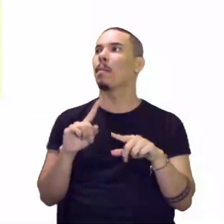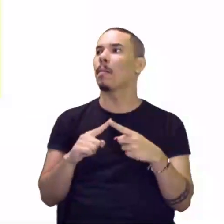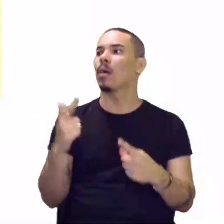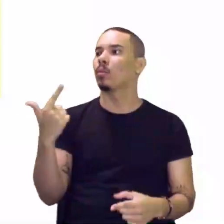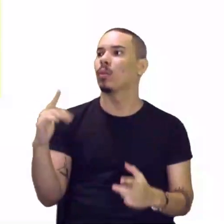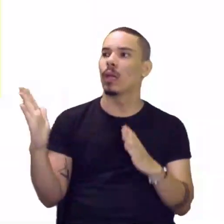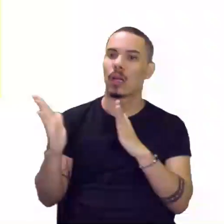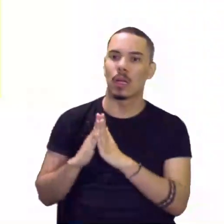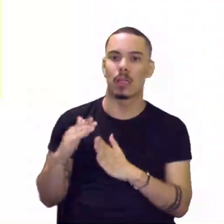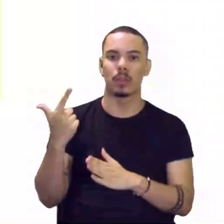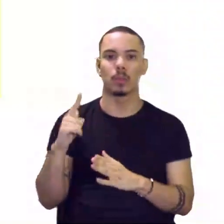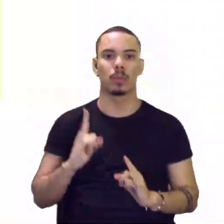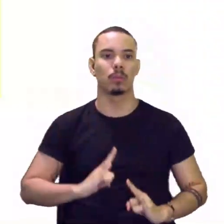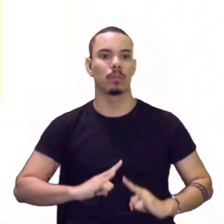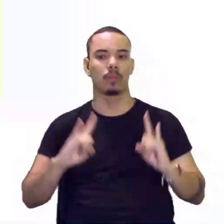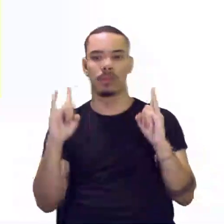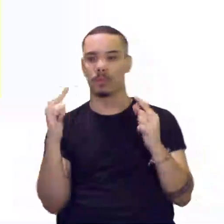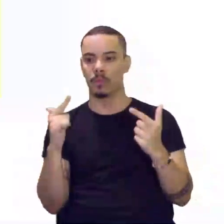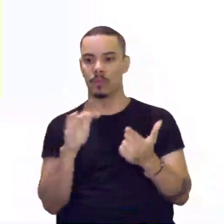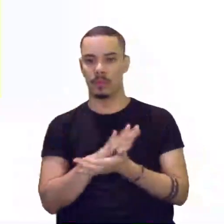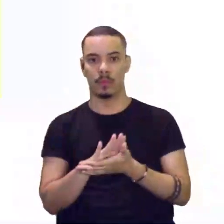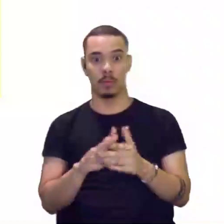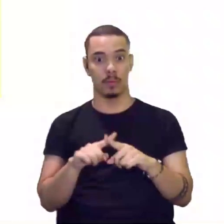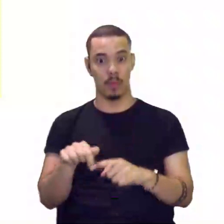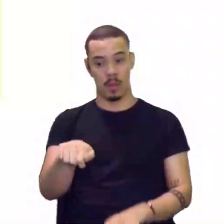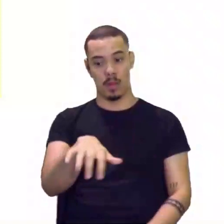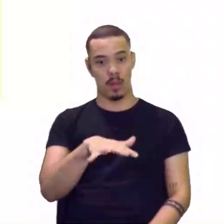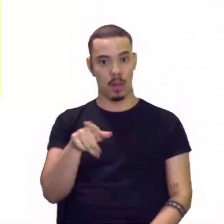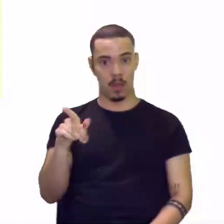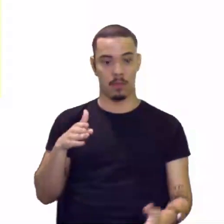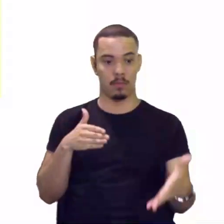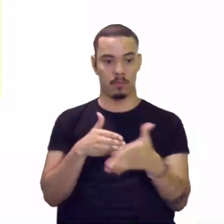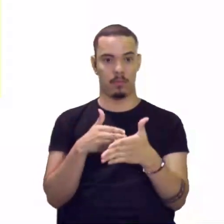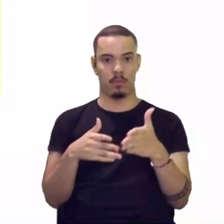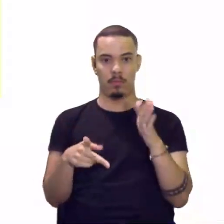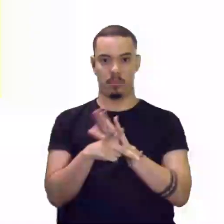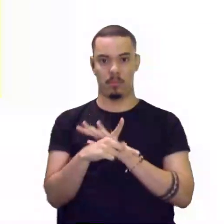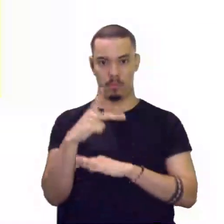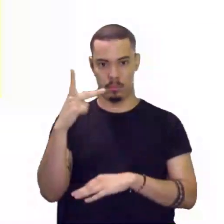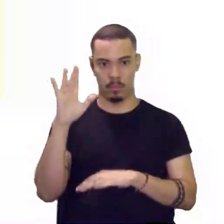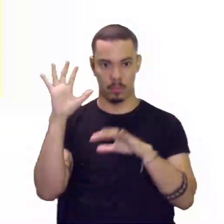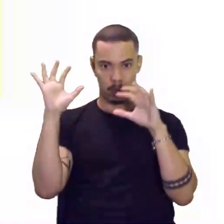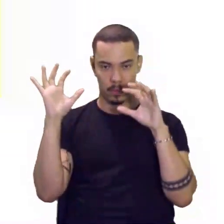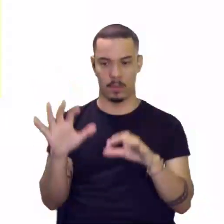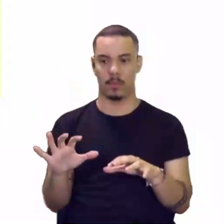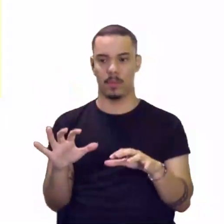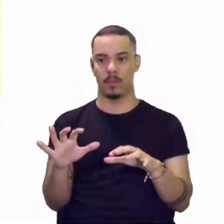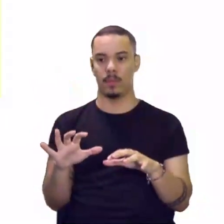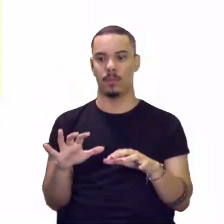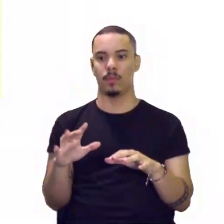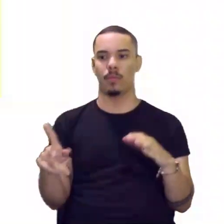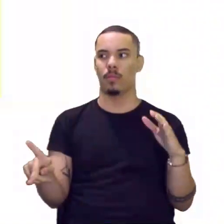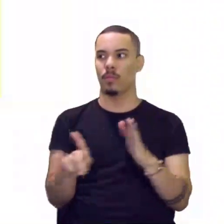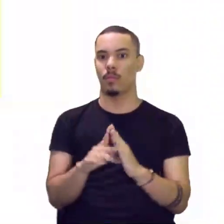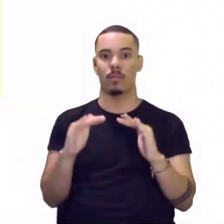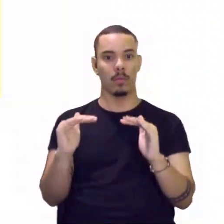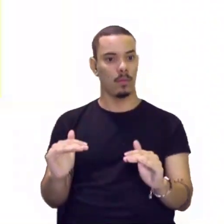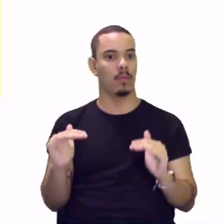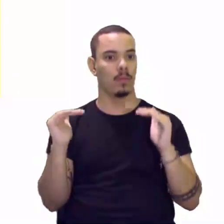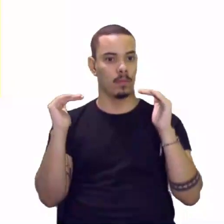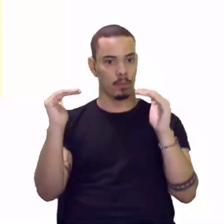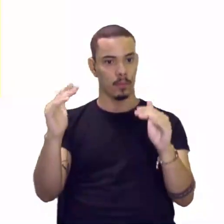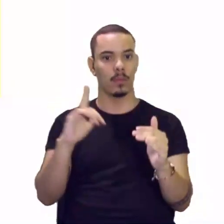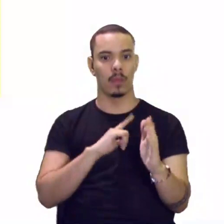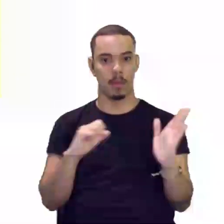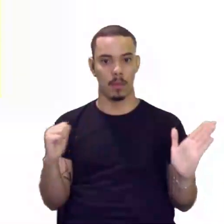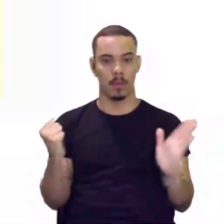uma casa, não tem um prédio, mas aquela área foi delimitada, né? Ela foi delimitada por uma autoridade pública que